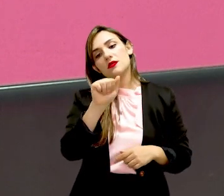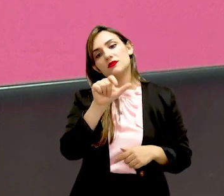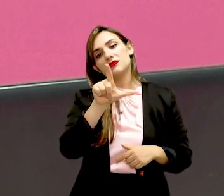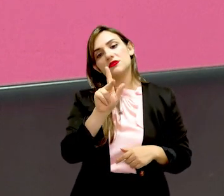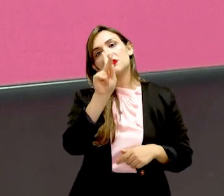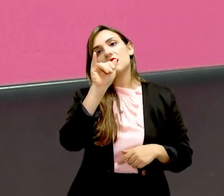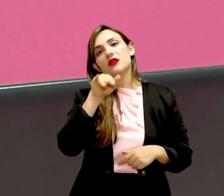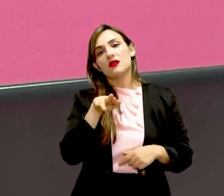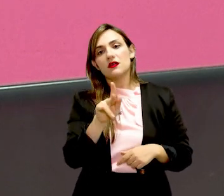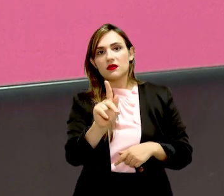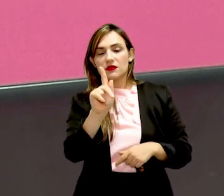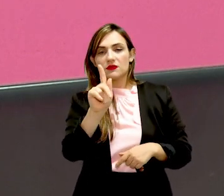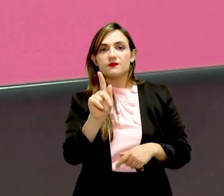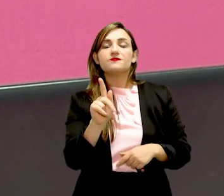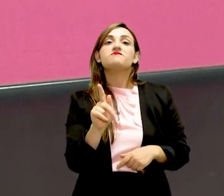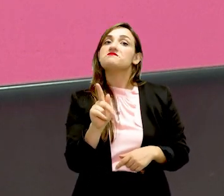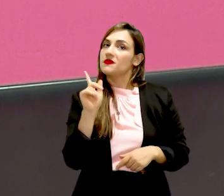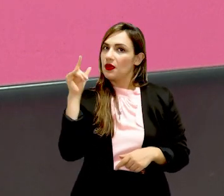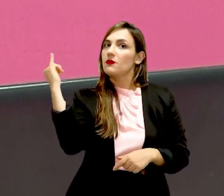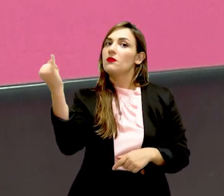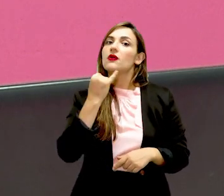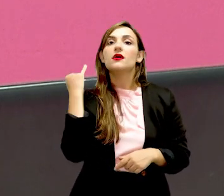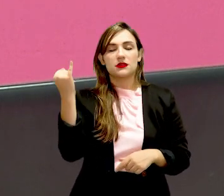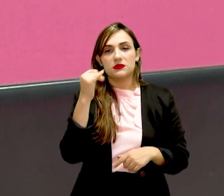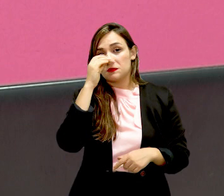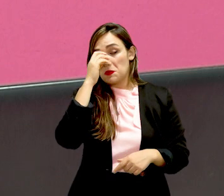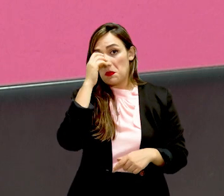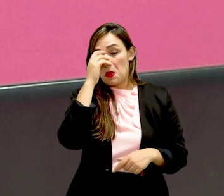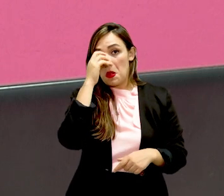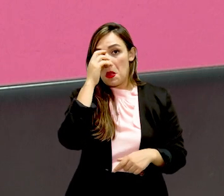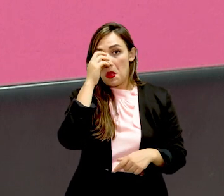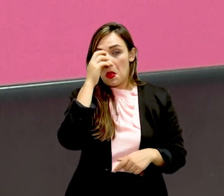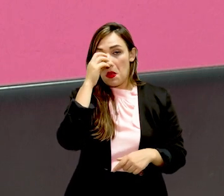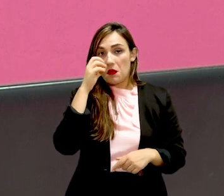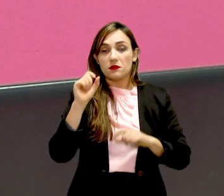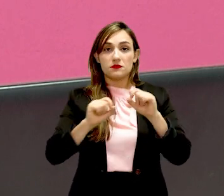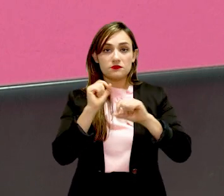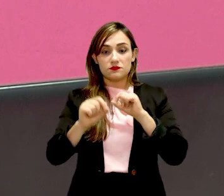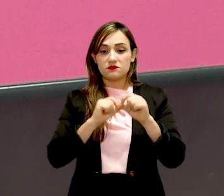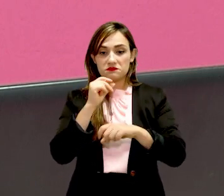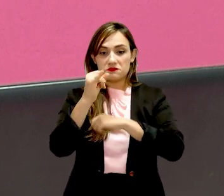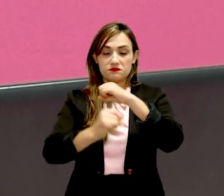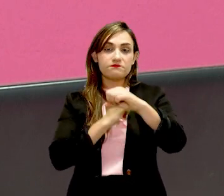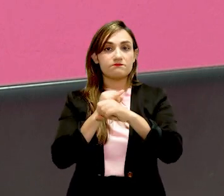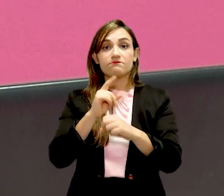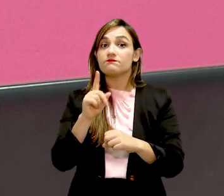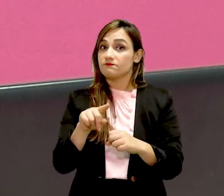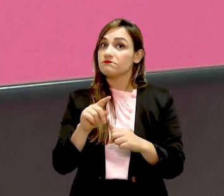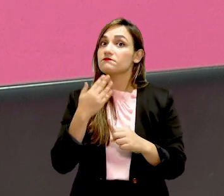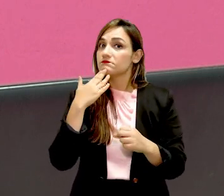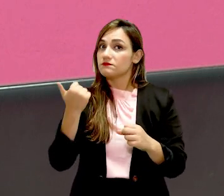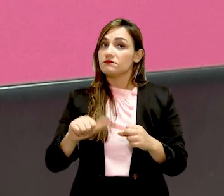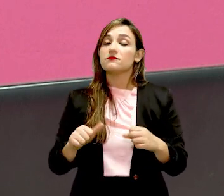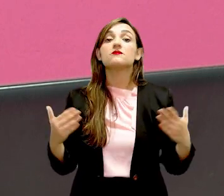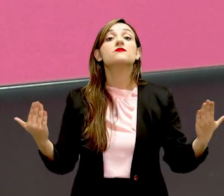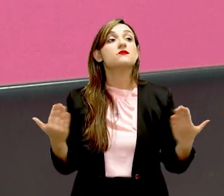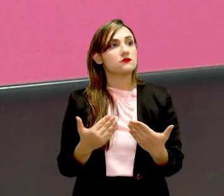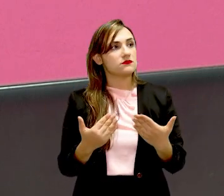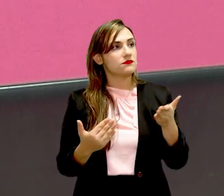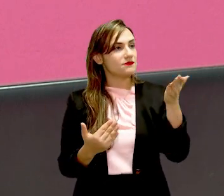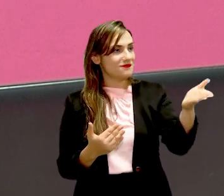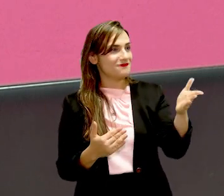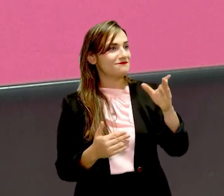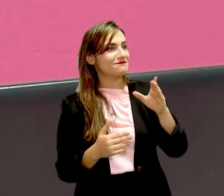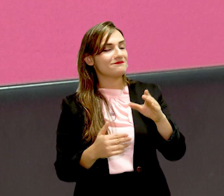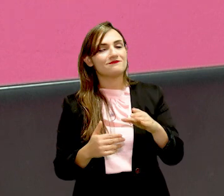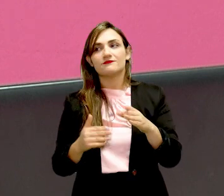está esclarecendo, né, a questão da violência doméstica em mais uma esfera, também na virtual. E eu quero pedir para que as nossas convidadas,